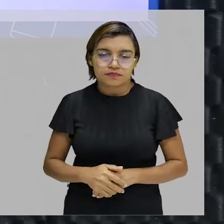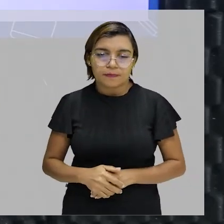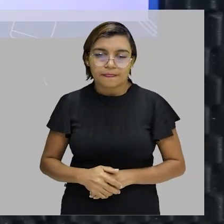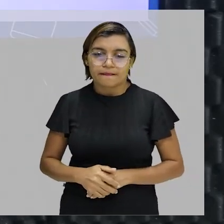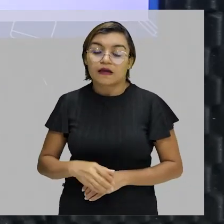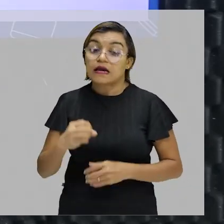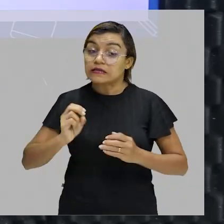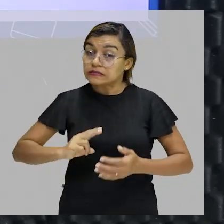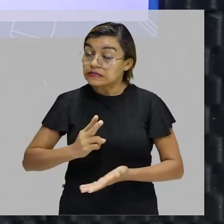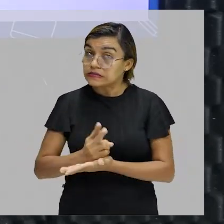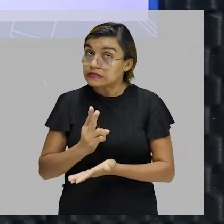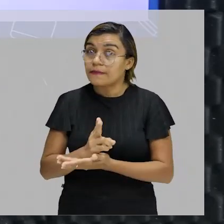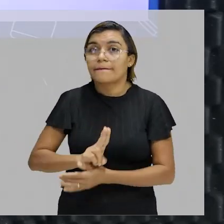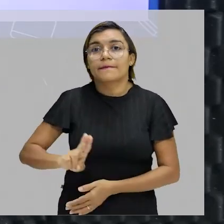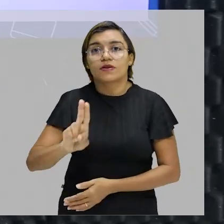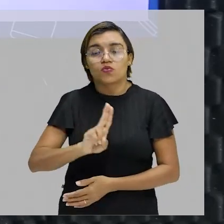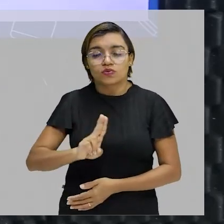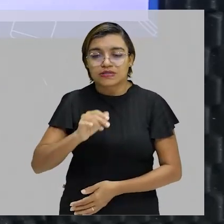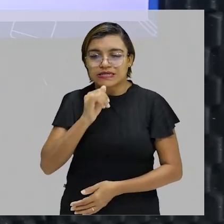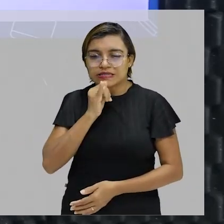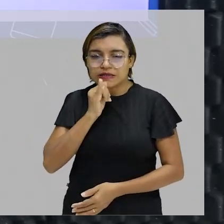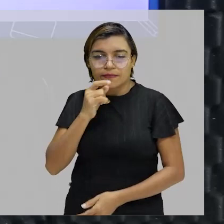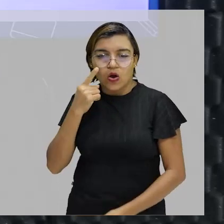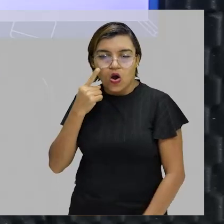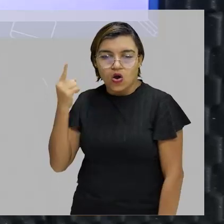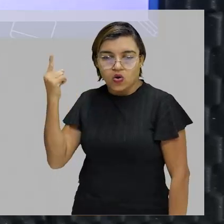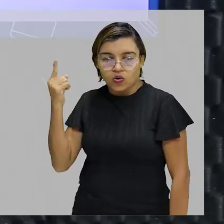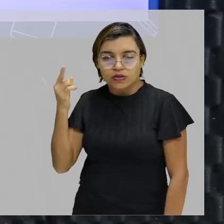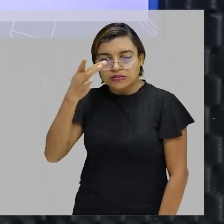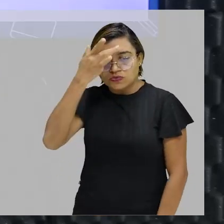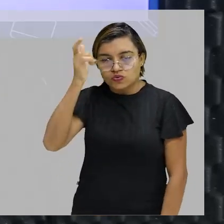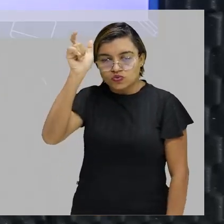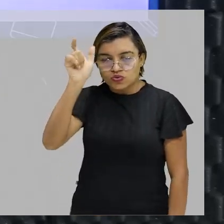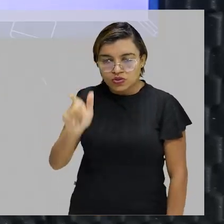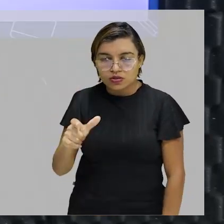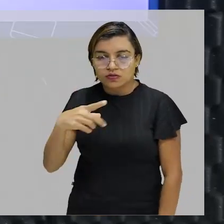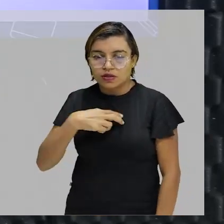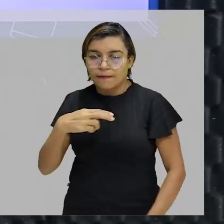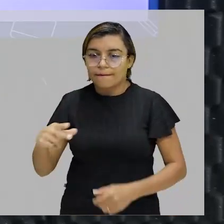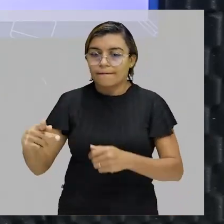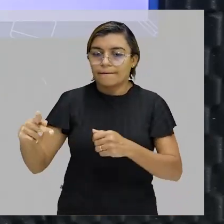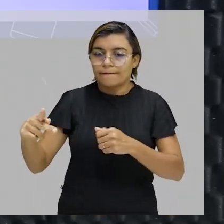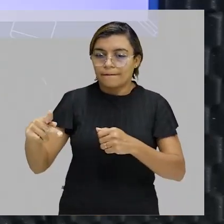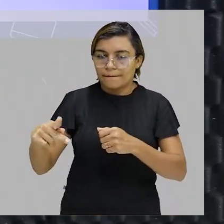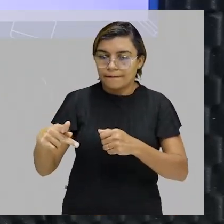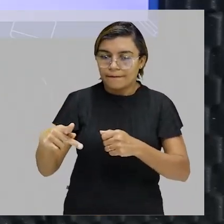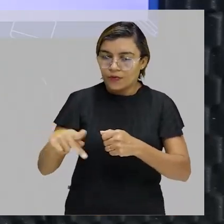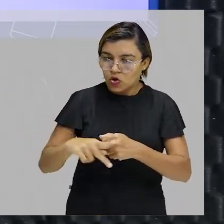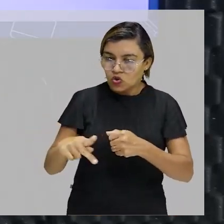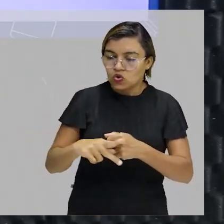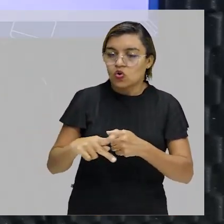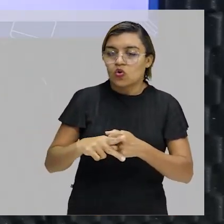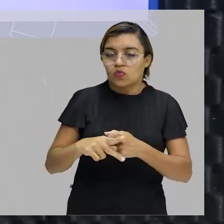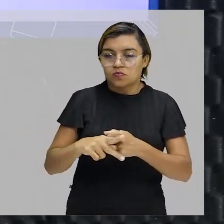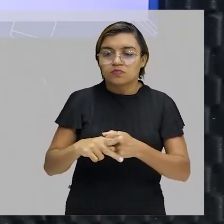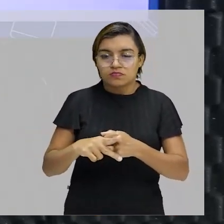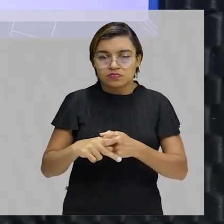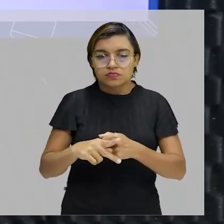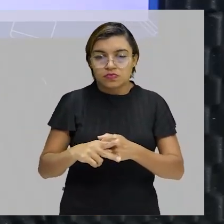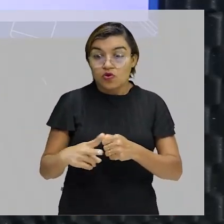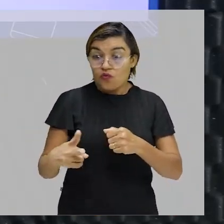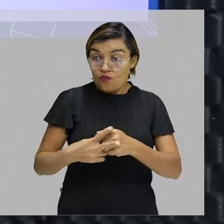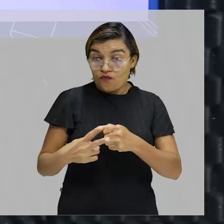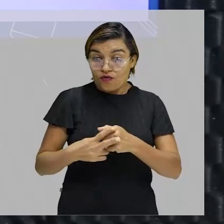na terceira pessoa do plural. Ou sempre vai ficar na terceira pessoa. Se tiver no plural, né, no sujeito composto, aí sim. Então,